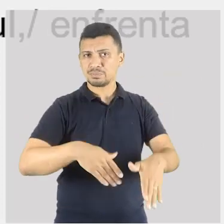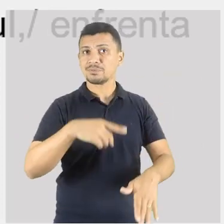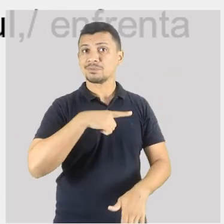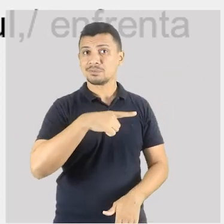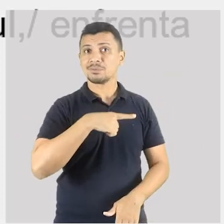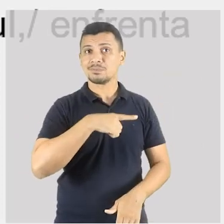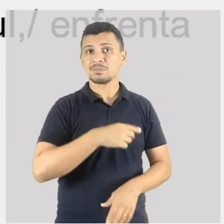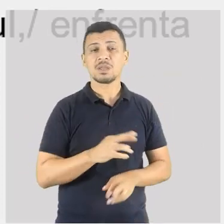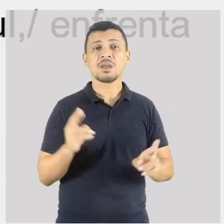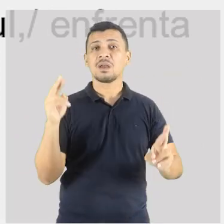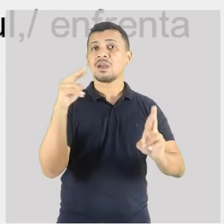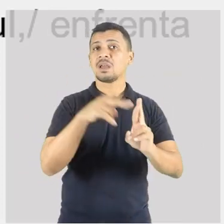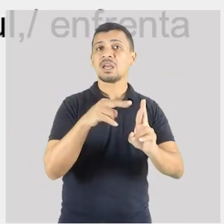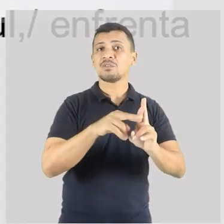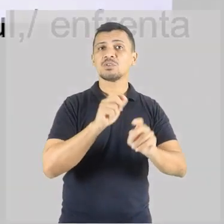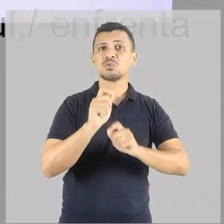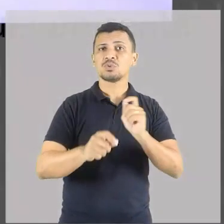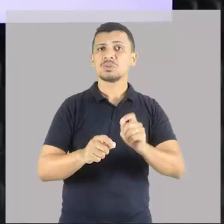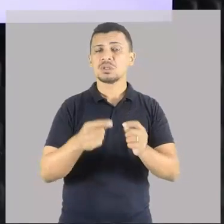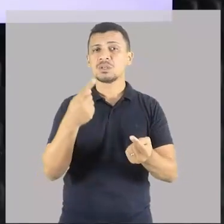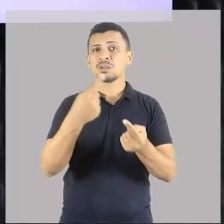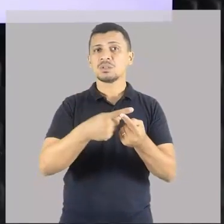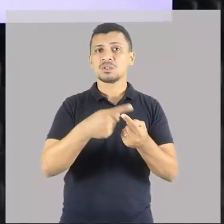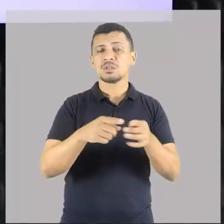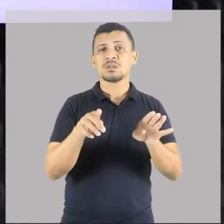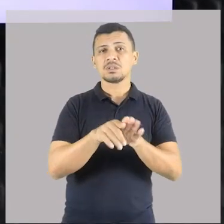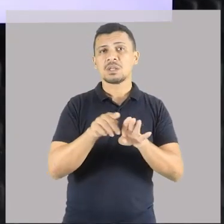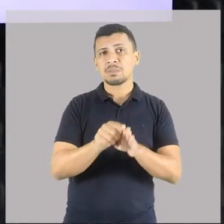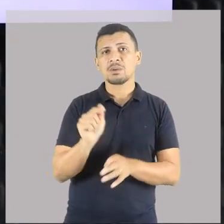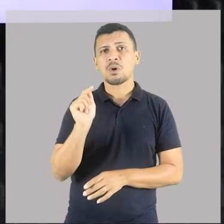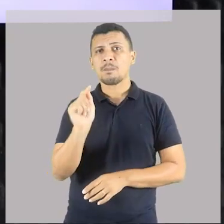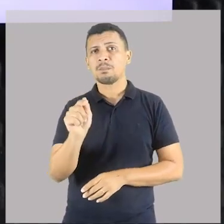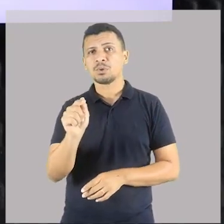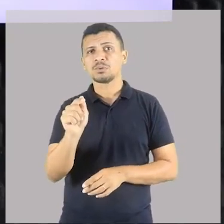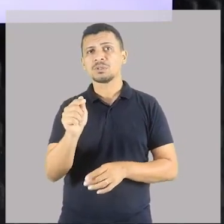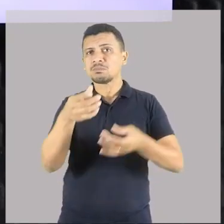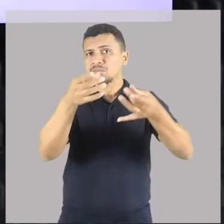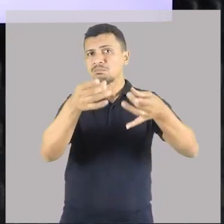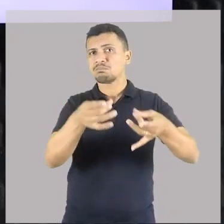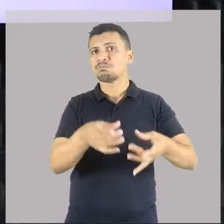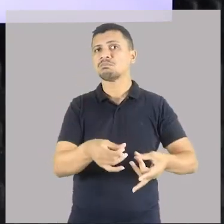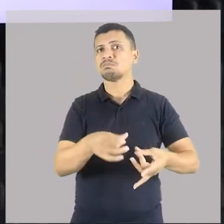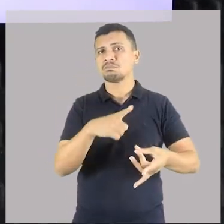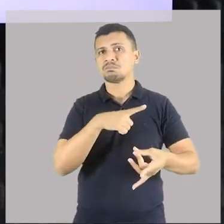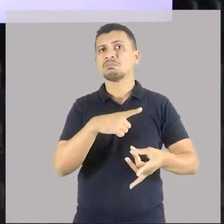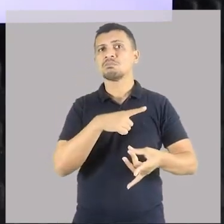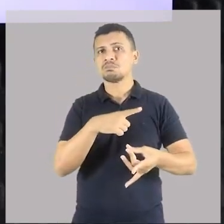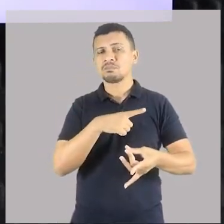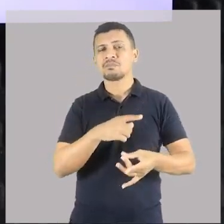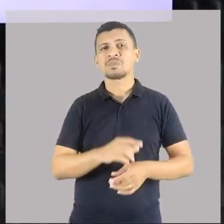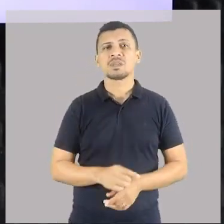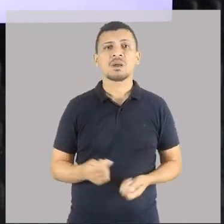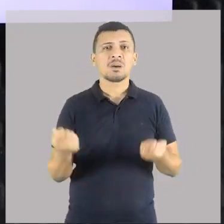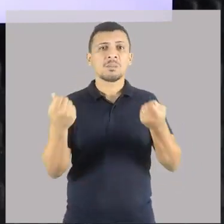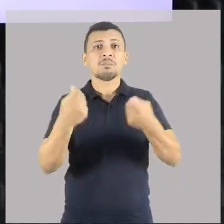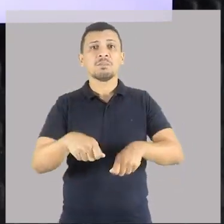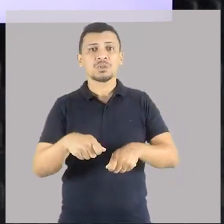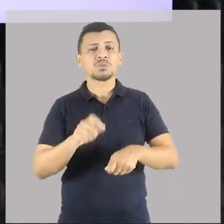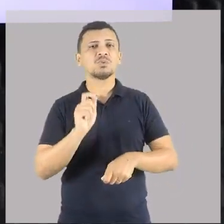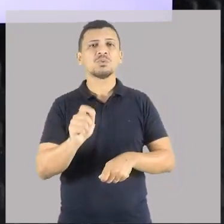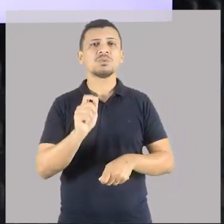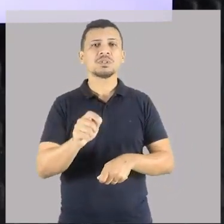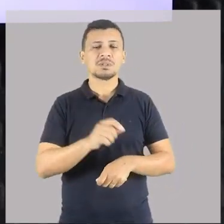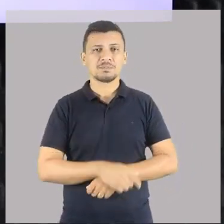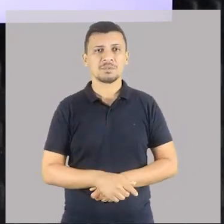em termos de classificação e pontuação específica, certo? Eu posso trabalhar nas orações